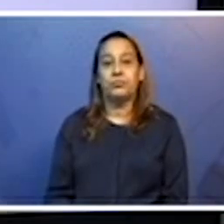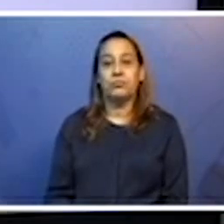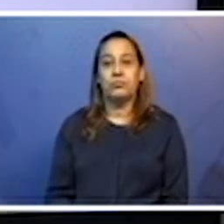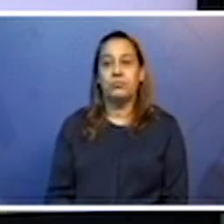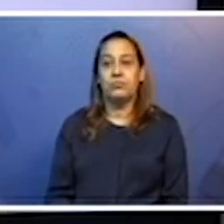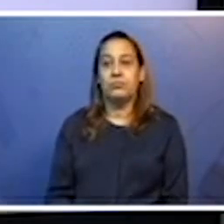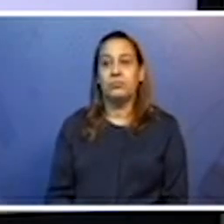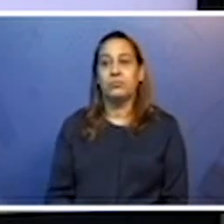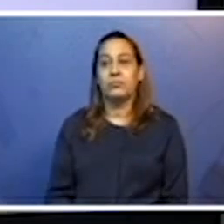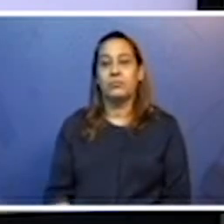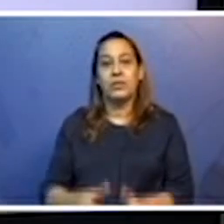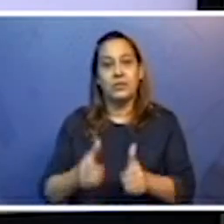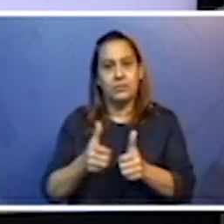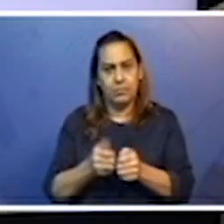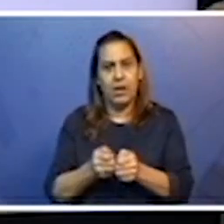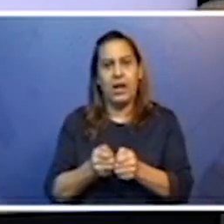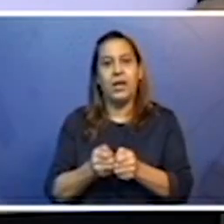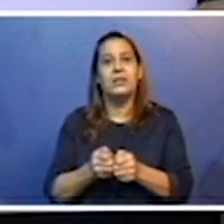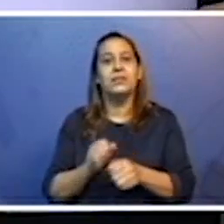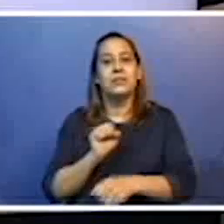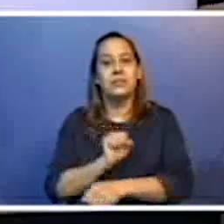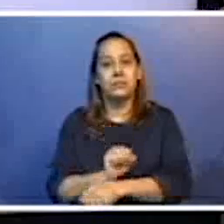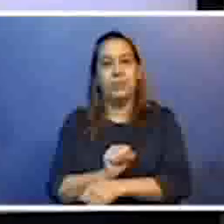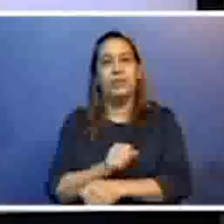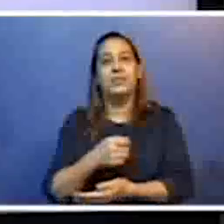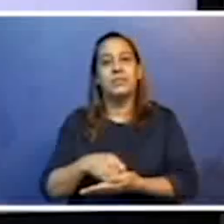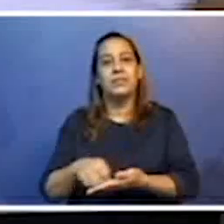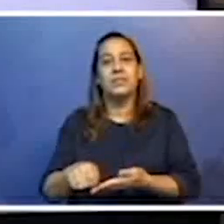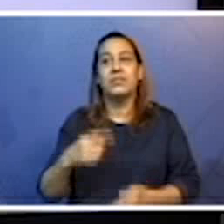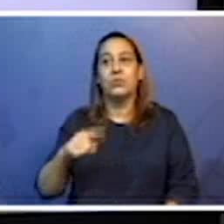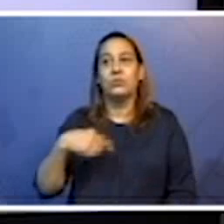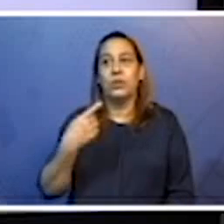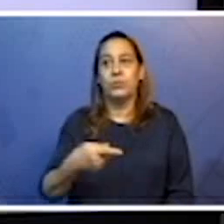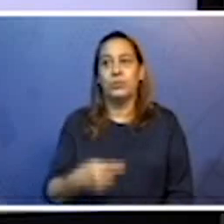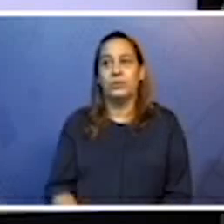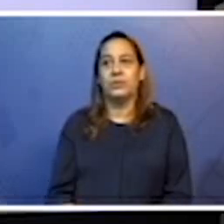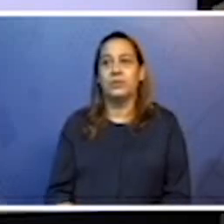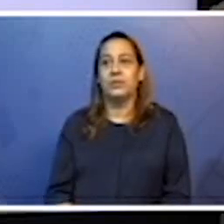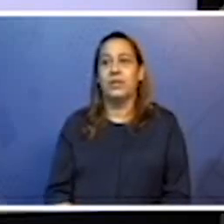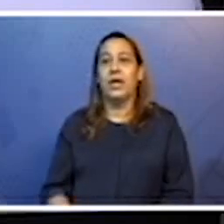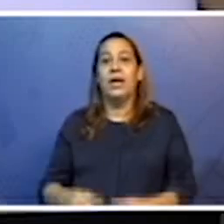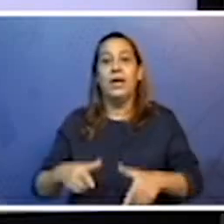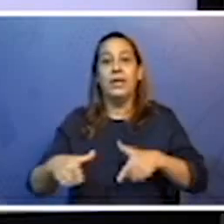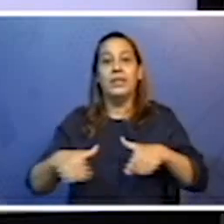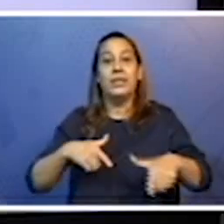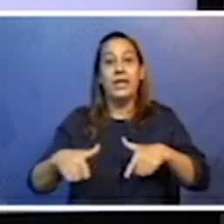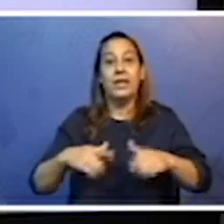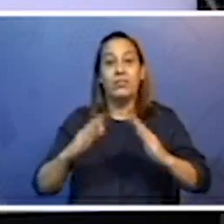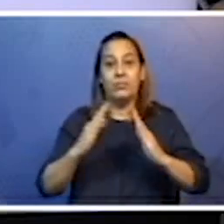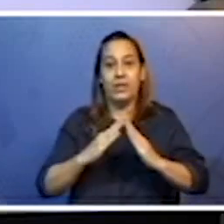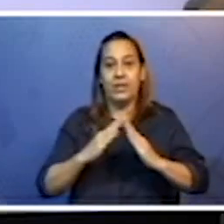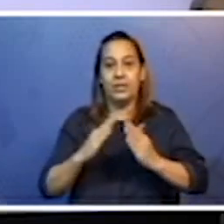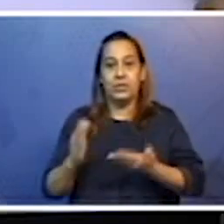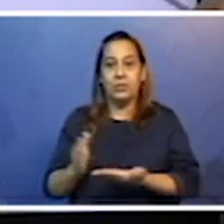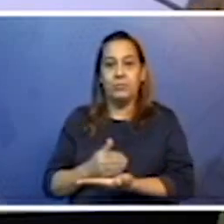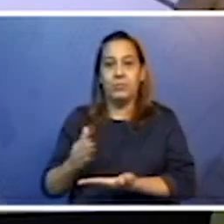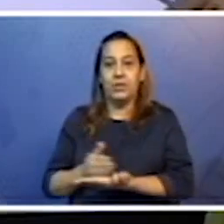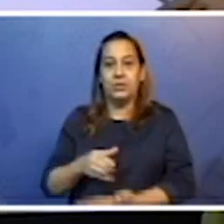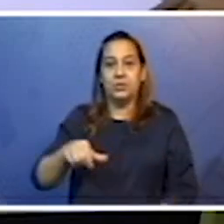Depois vocês dão o pause e façam devagar, tá bom? Então, a tarefinha ficou